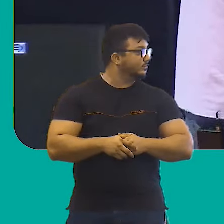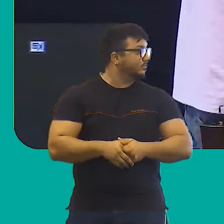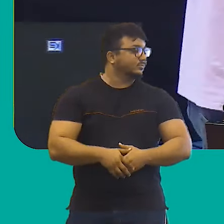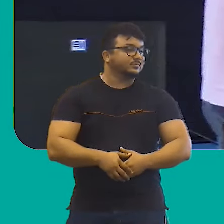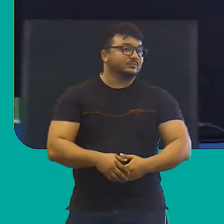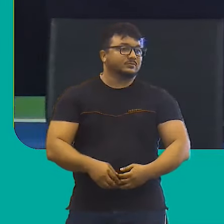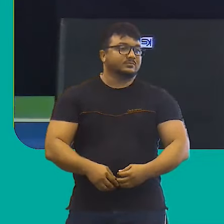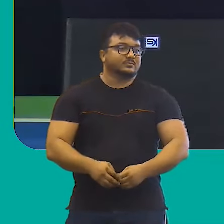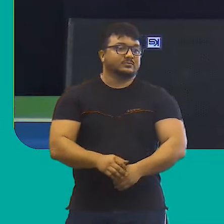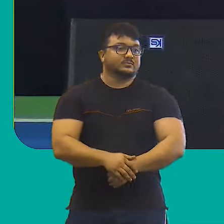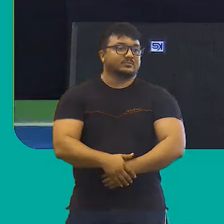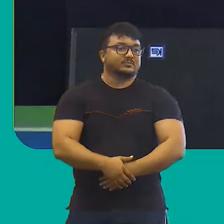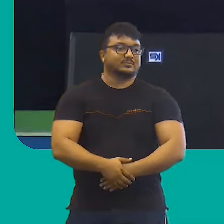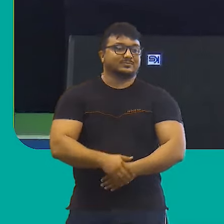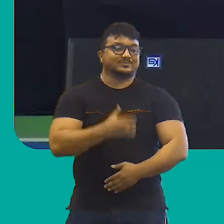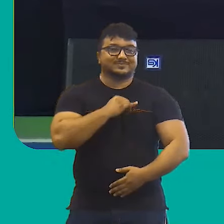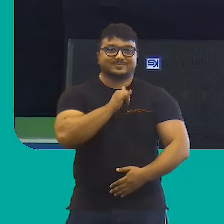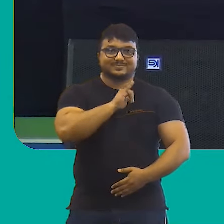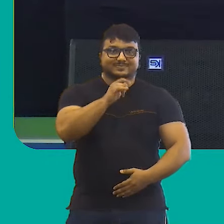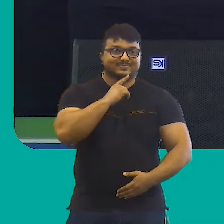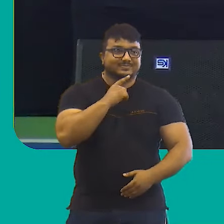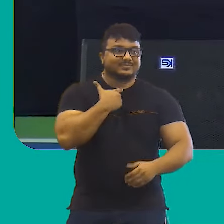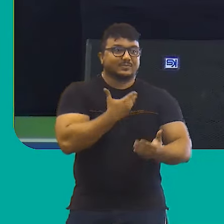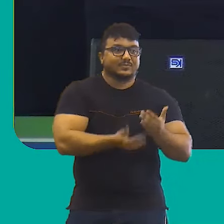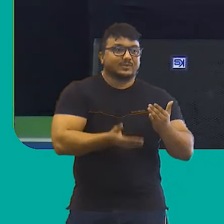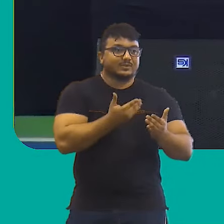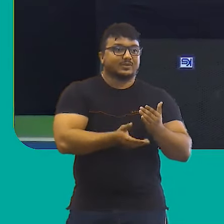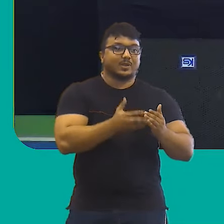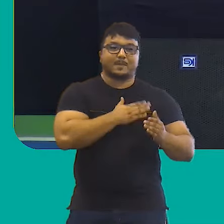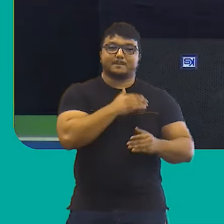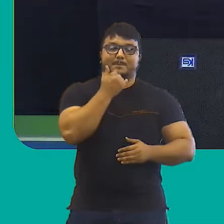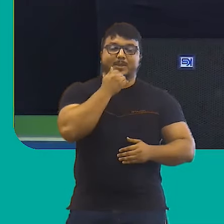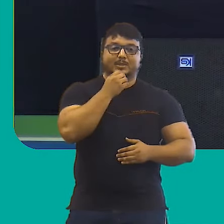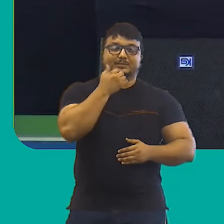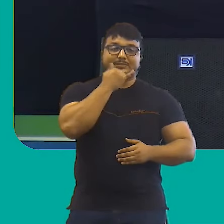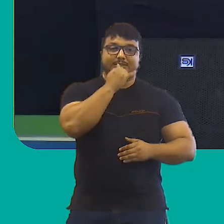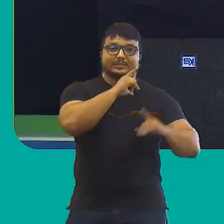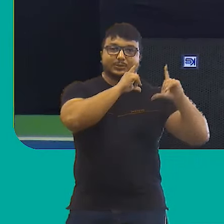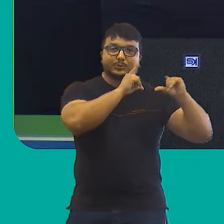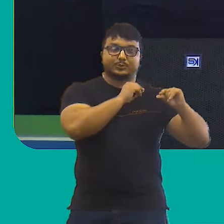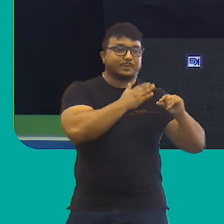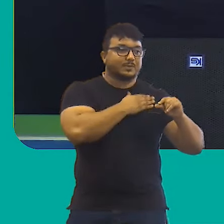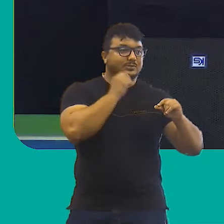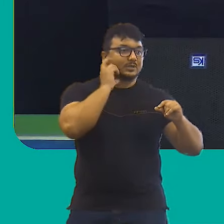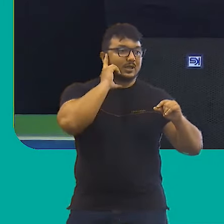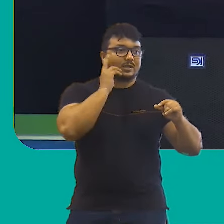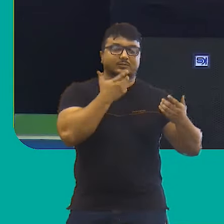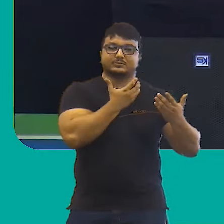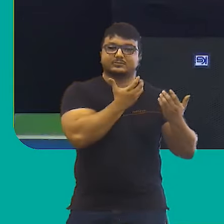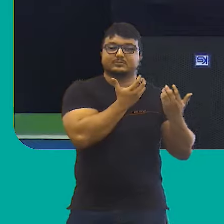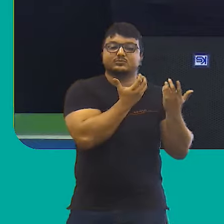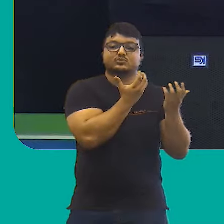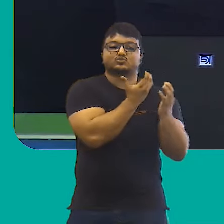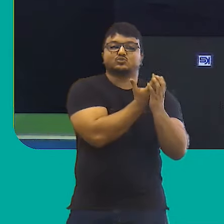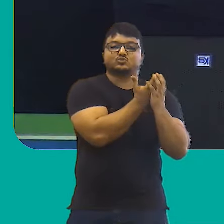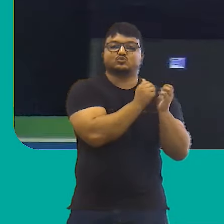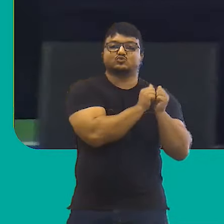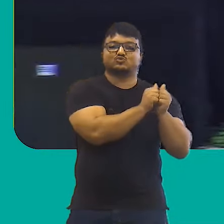Legal, né? Eu vou contar. Eu estou me lascando aqui. O meu está diminuindo a energia no meu. Que coisa,